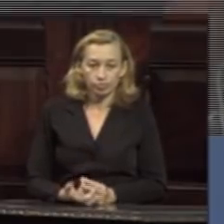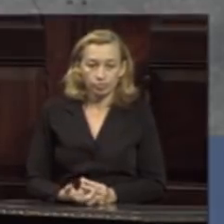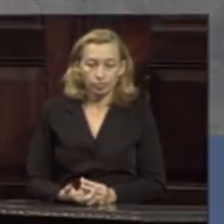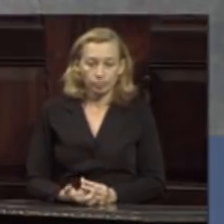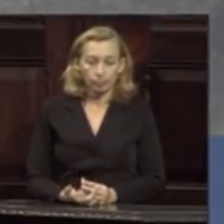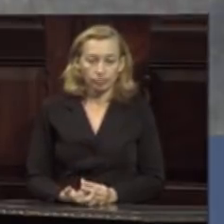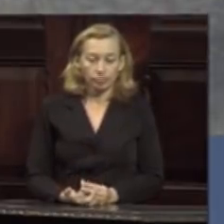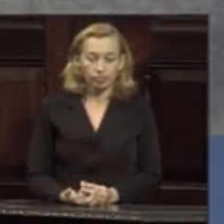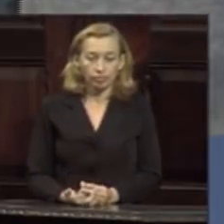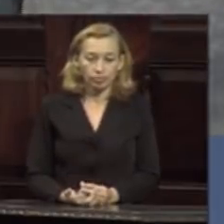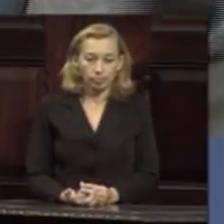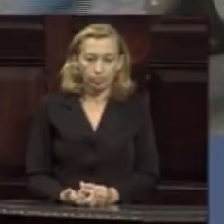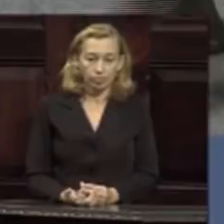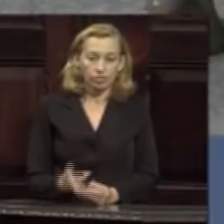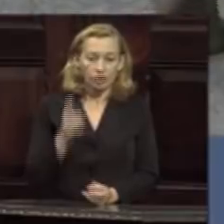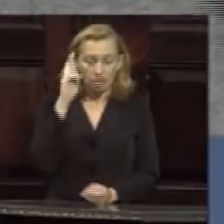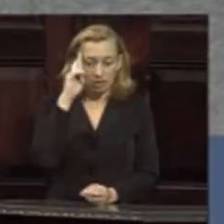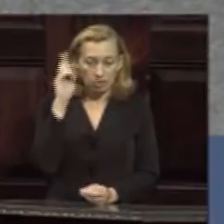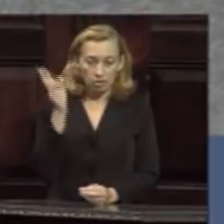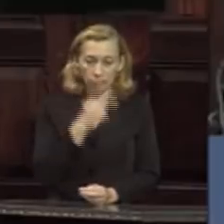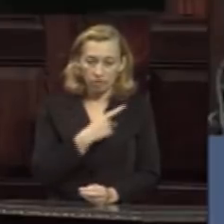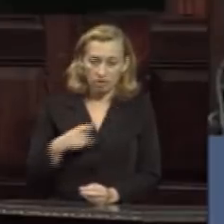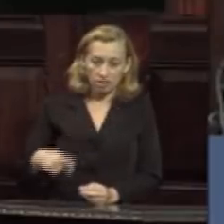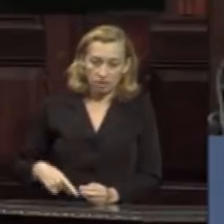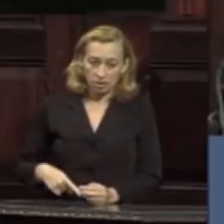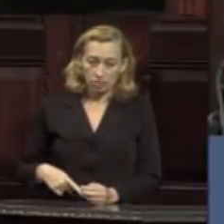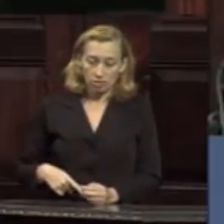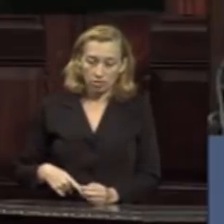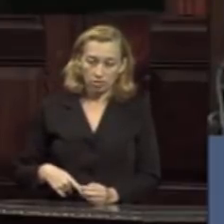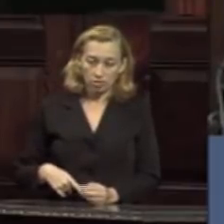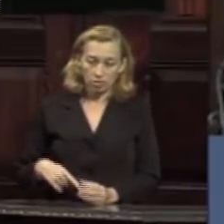Senhor presidente, voto com o relator, senhor presidente.